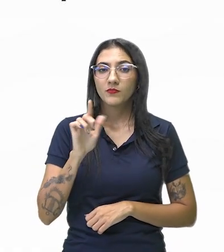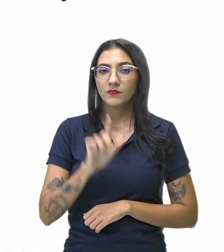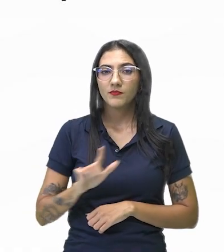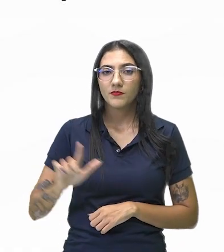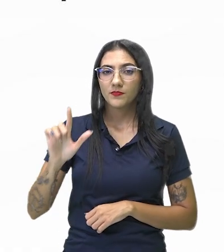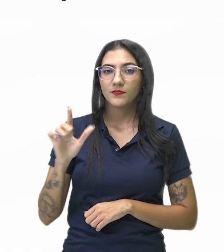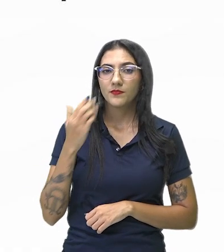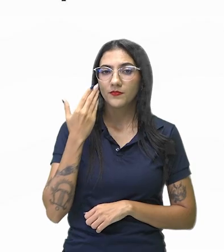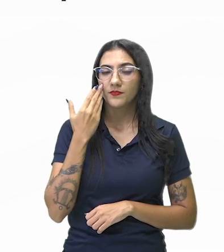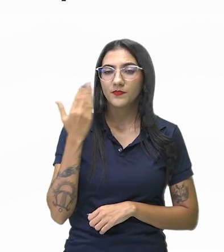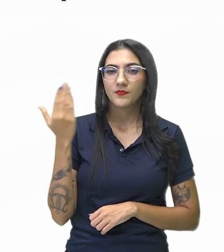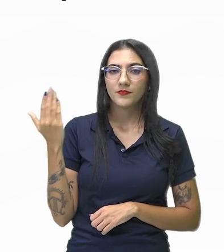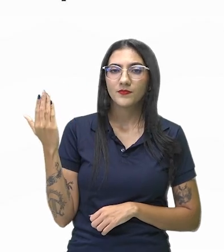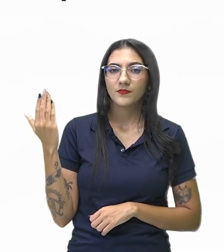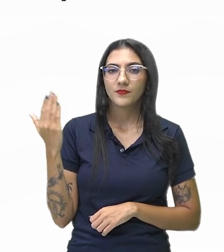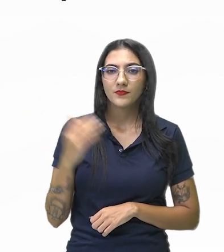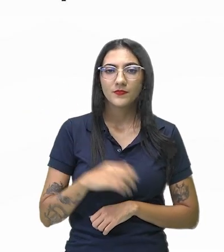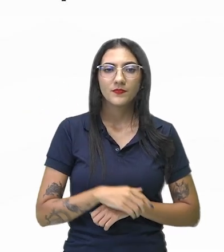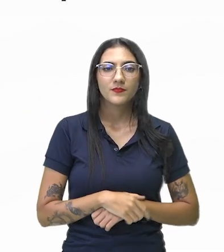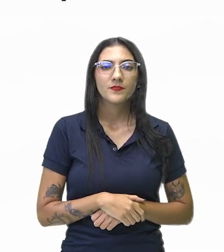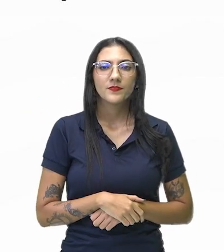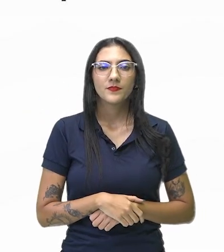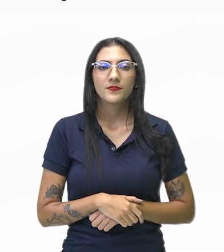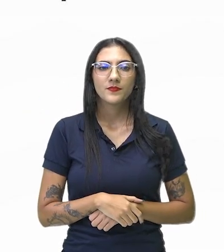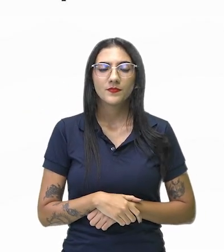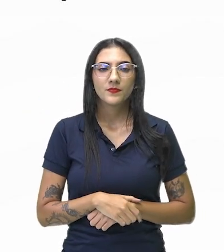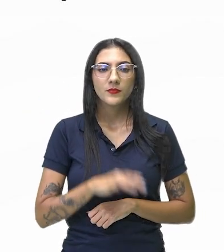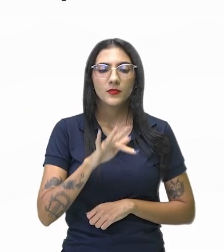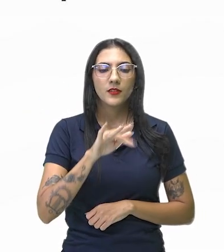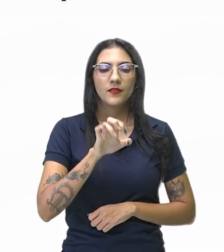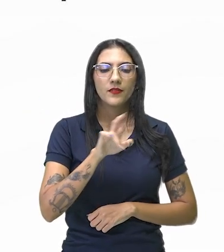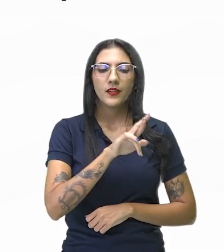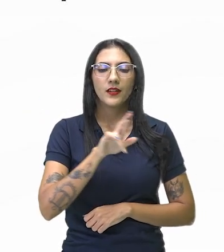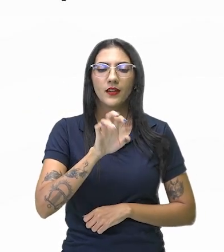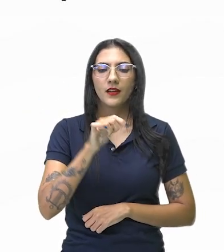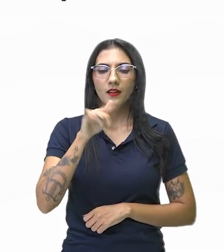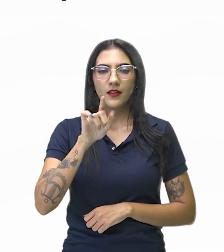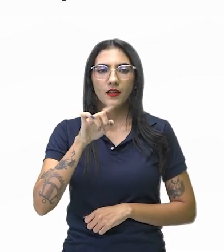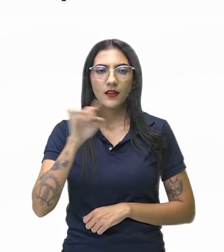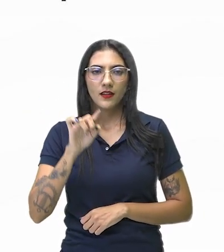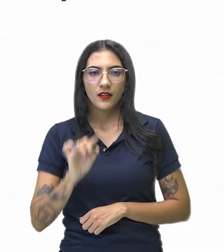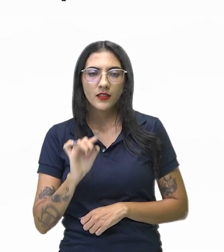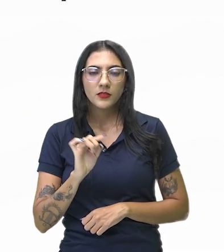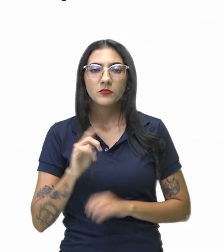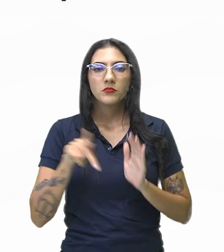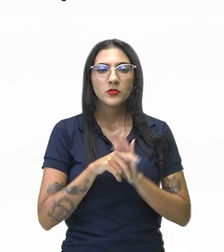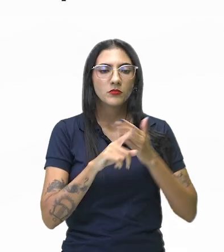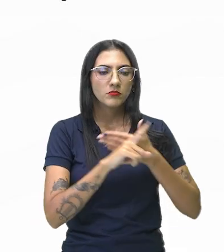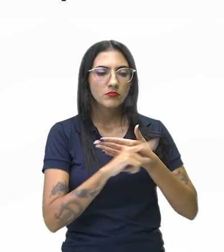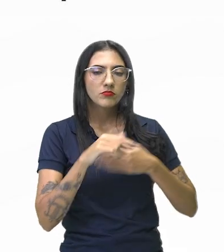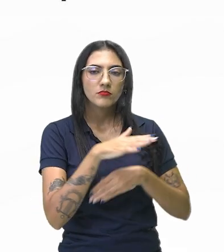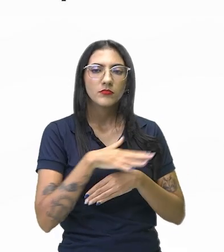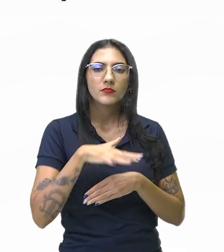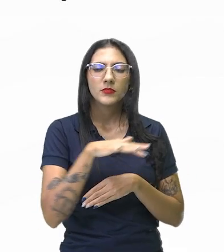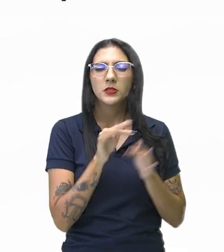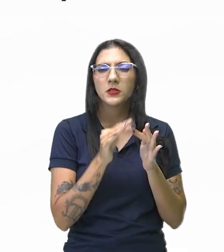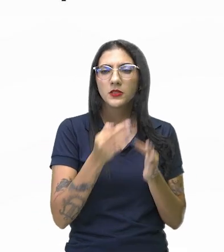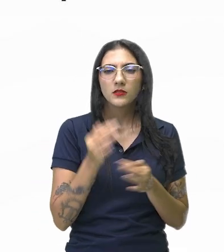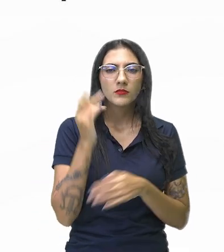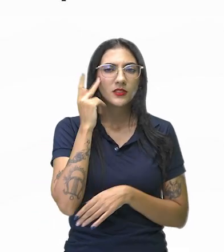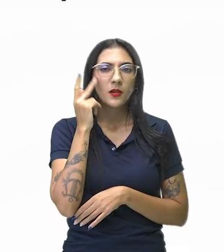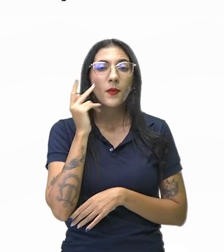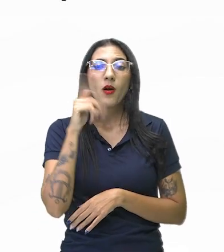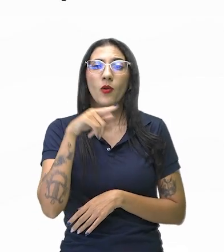Literatura, Capão Pecado, de Ferraz, 2000. Ferraz, um escritor da periferia de São Paulo, trouxe